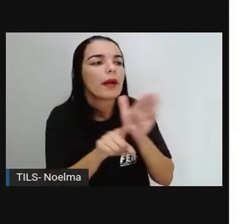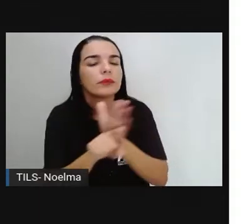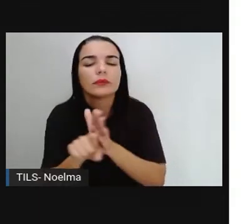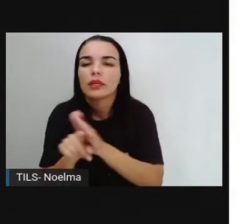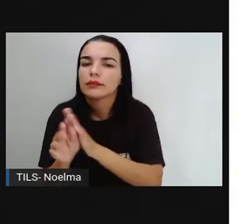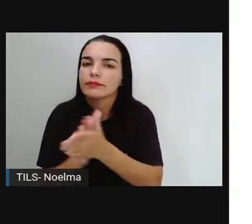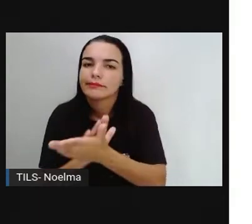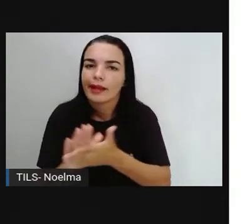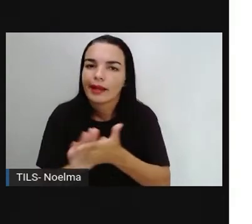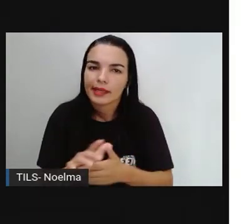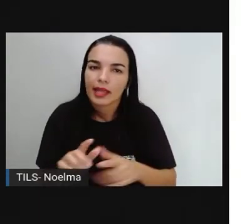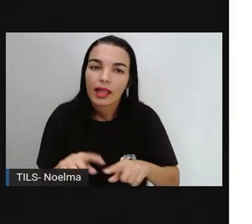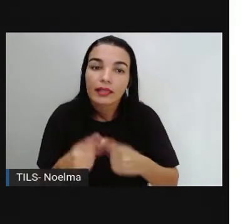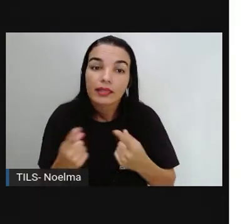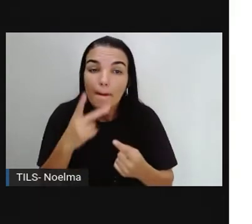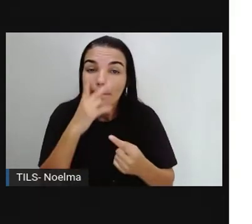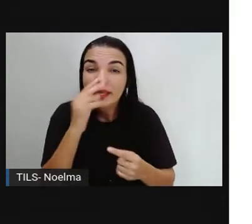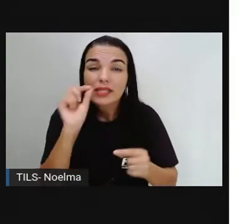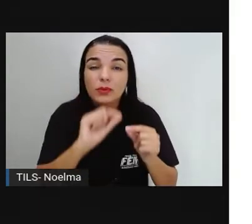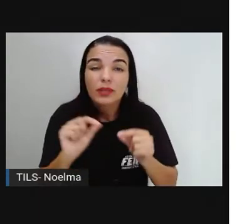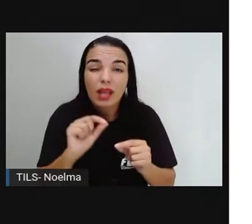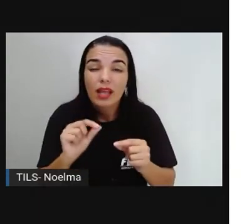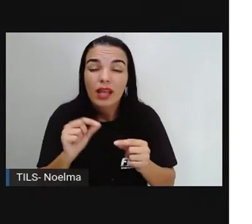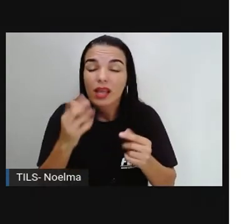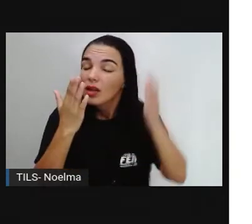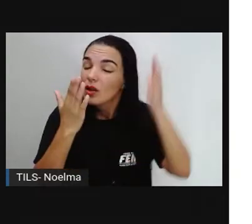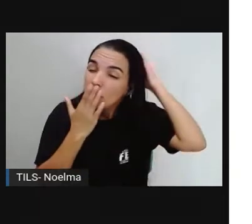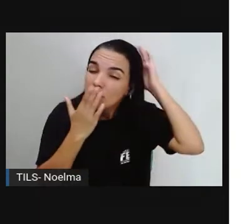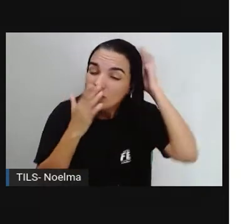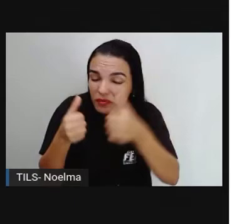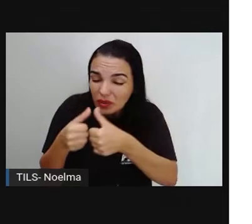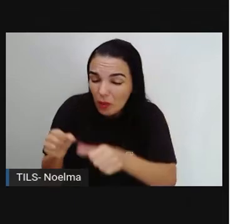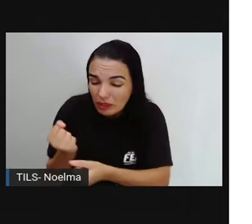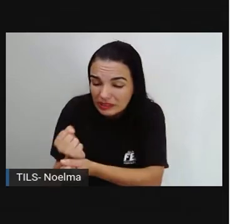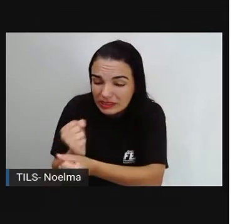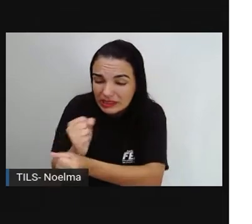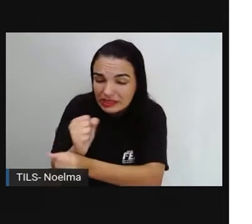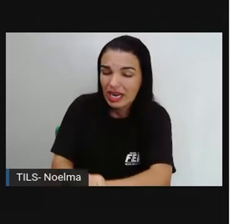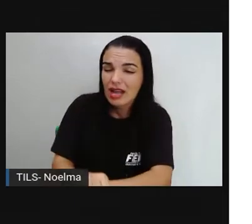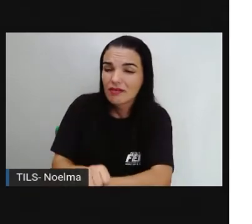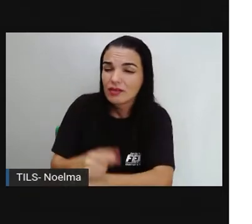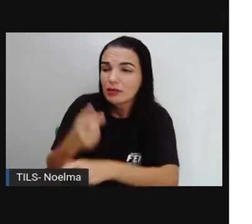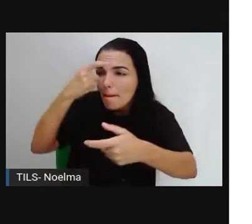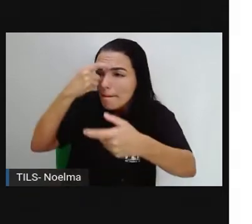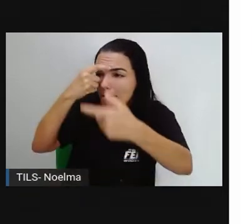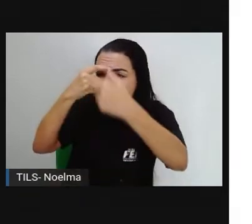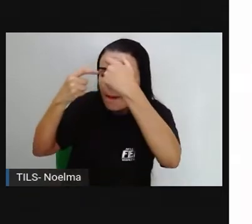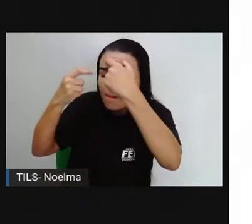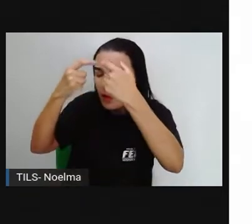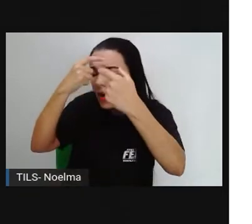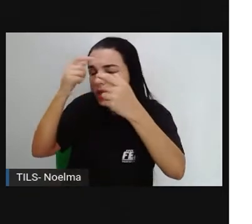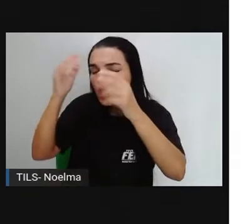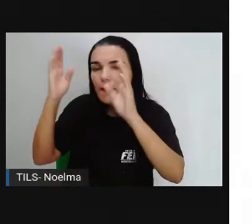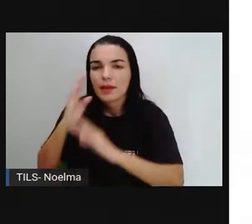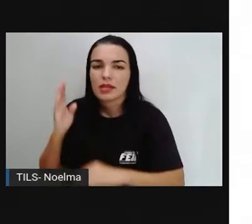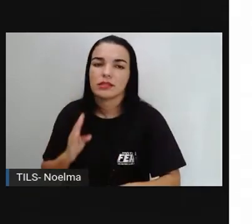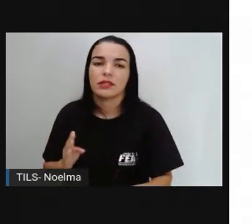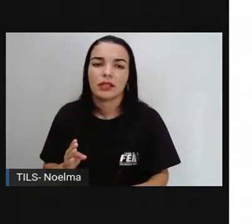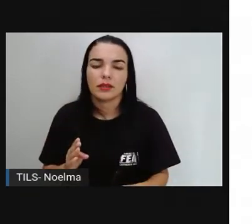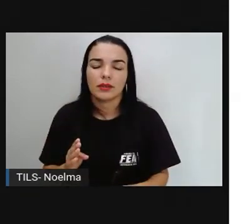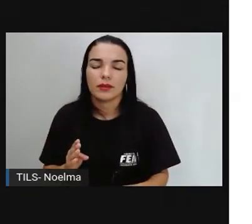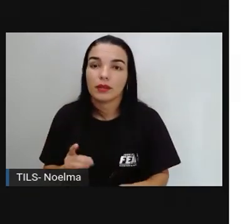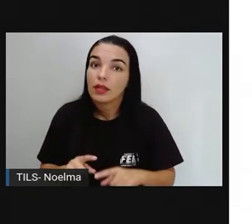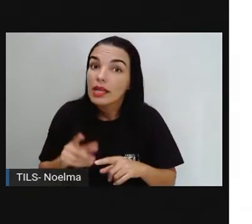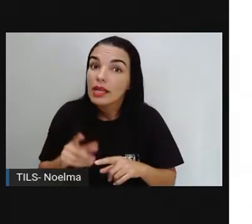ficaram escravos desse passado memorial brasileiro, nunca são colocados como seres do presente, os seres da